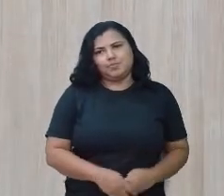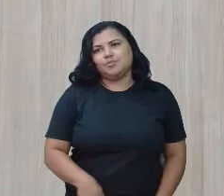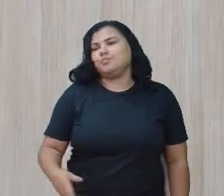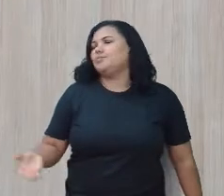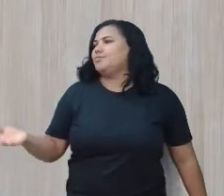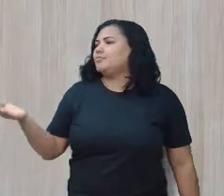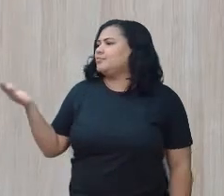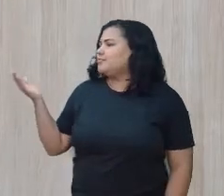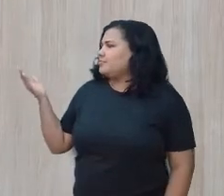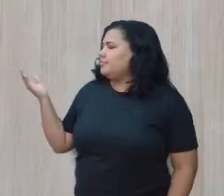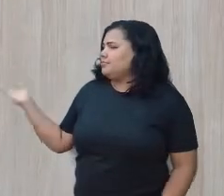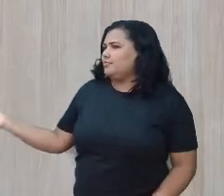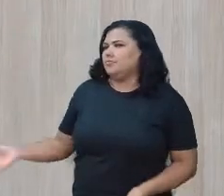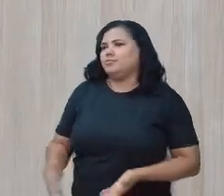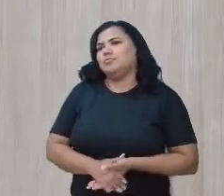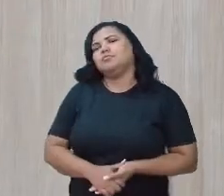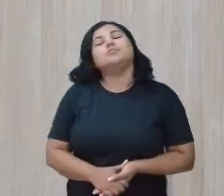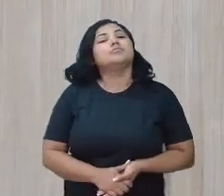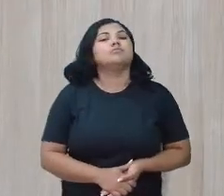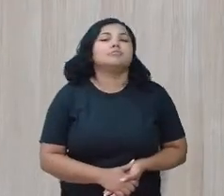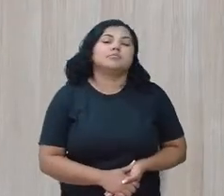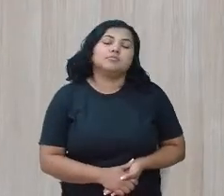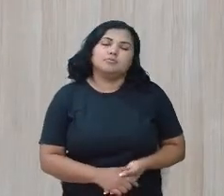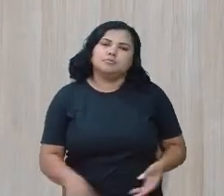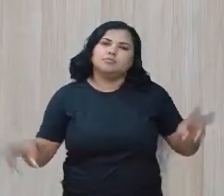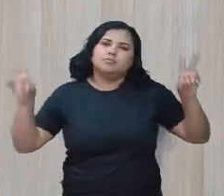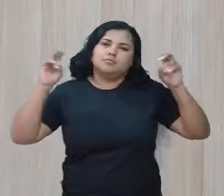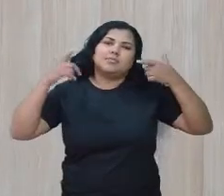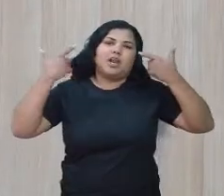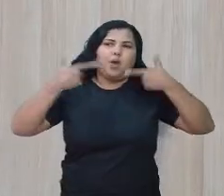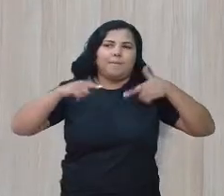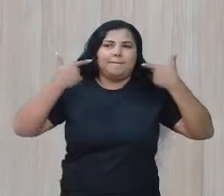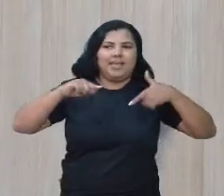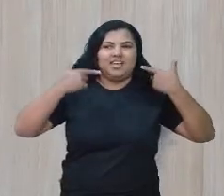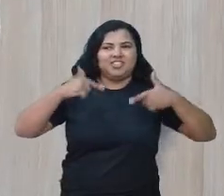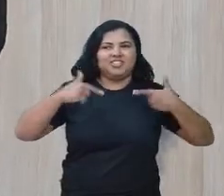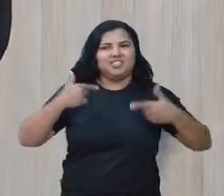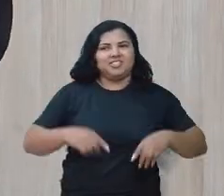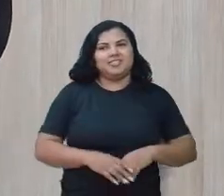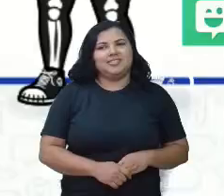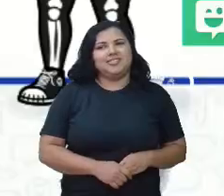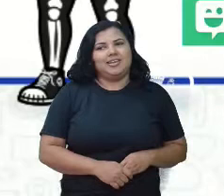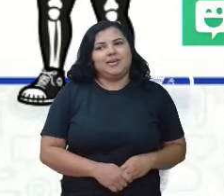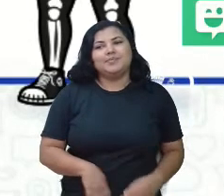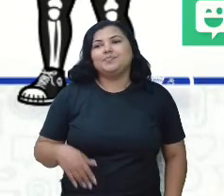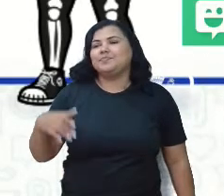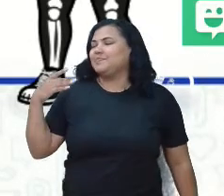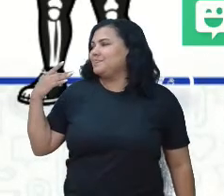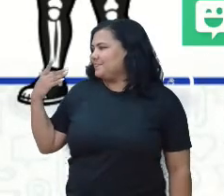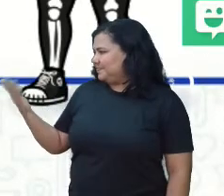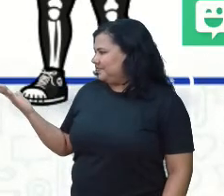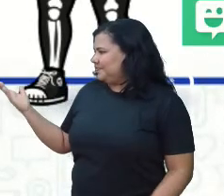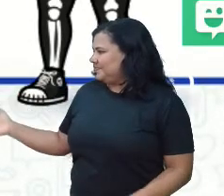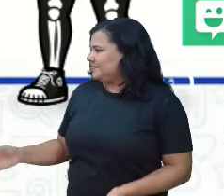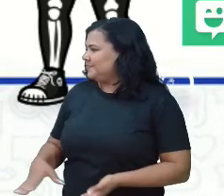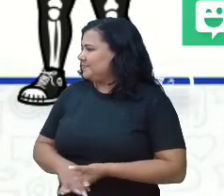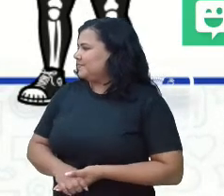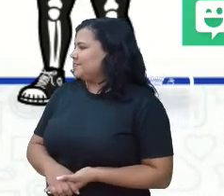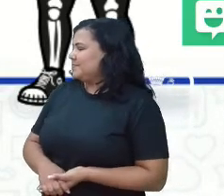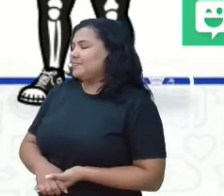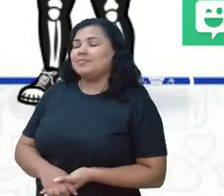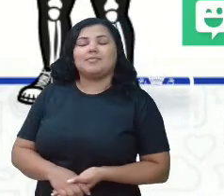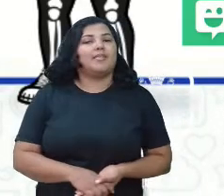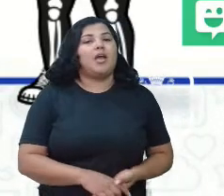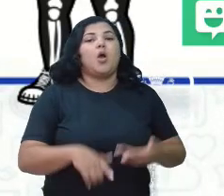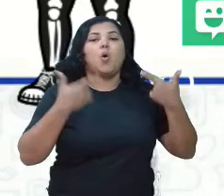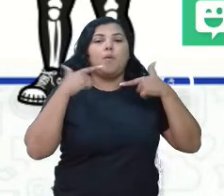um pouquinho. Vamos falar, como eu falei, o nosso assunto é a comédia. Então, a comédia é um gênero teatral